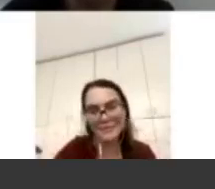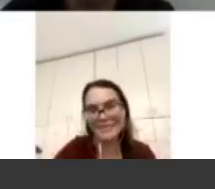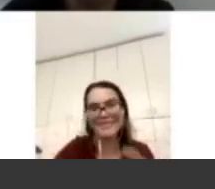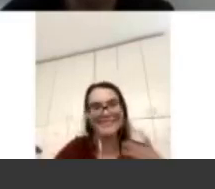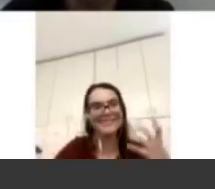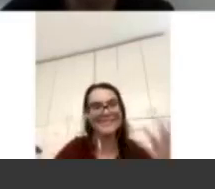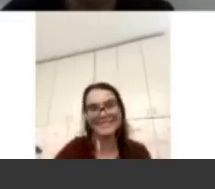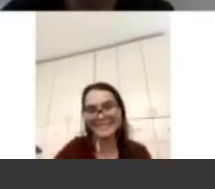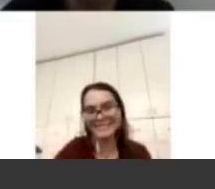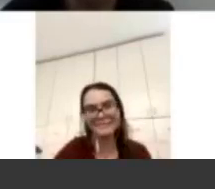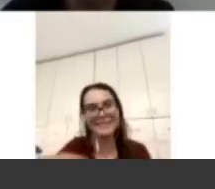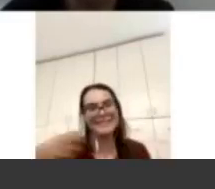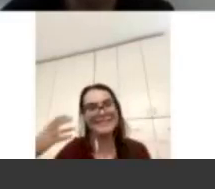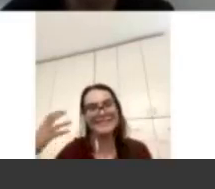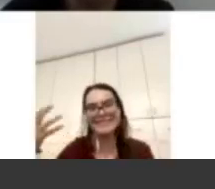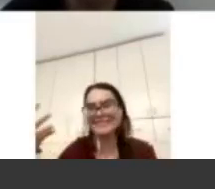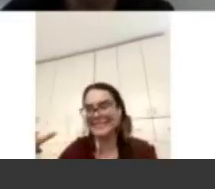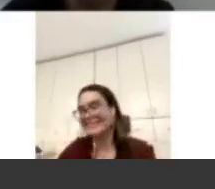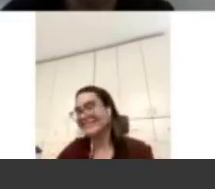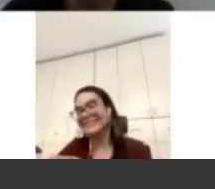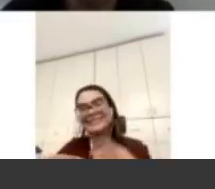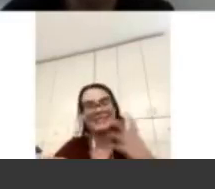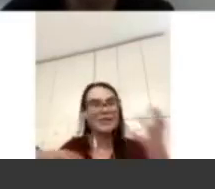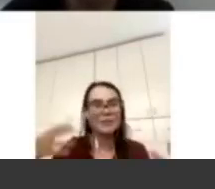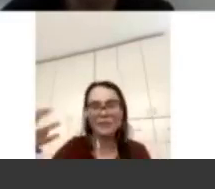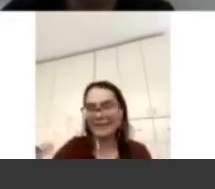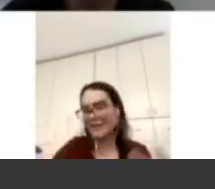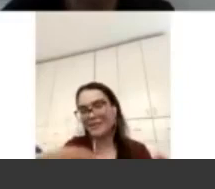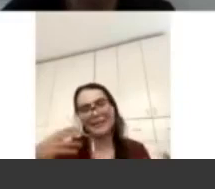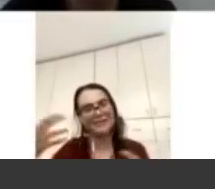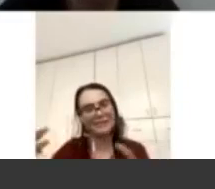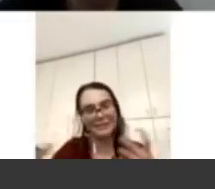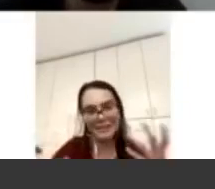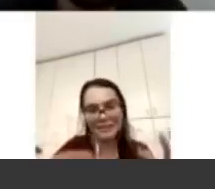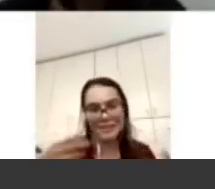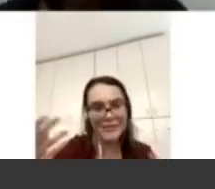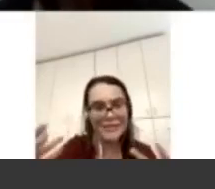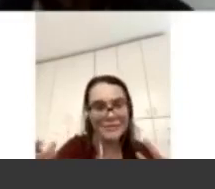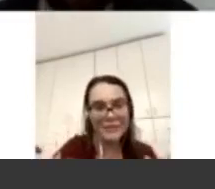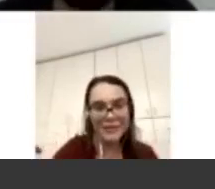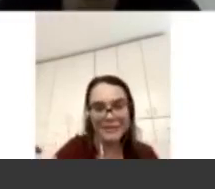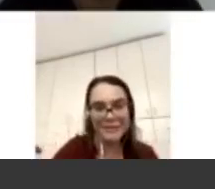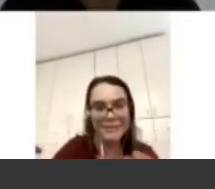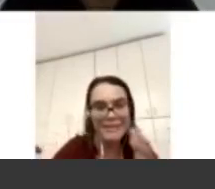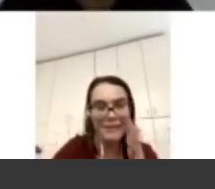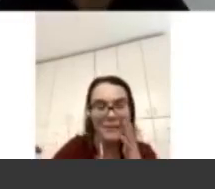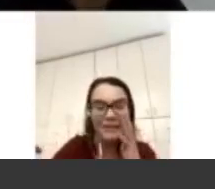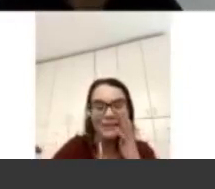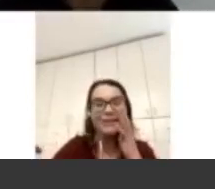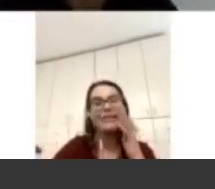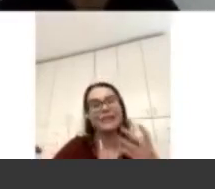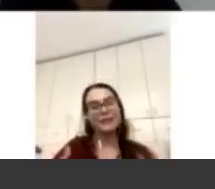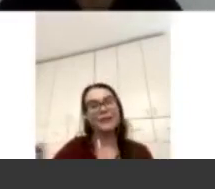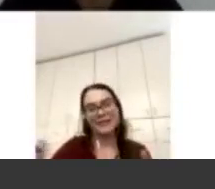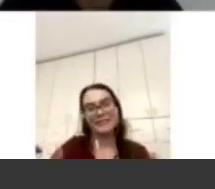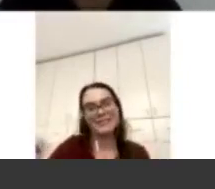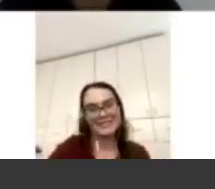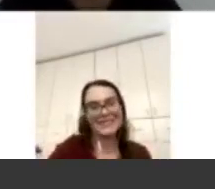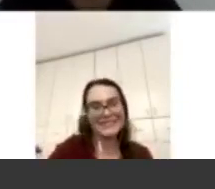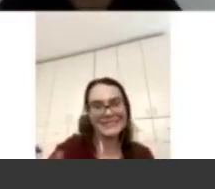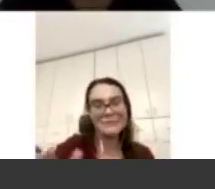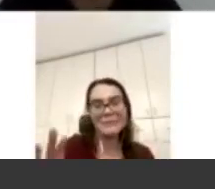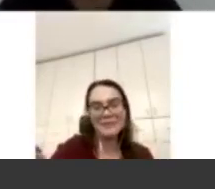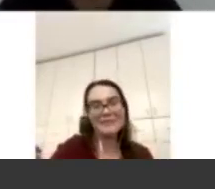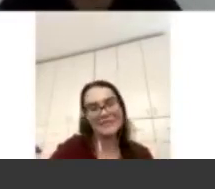da Covid, quer seja de exame, quer seja de tipo de teste, data de teste, a gente fazia uma nova adaptação. E aí agora a gente